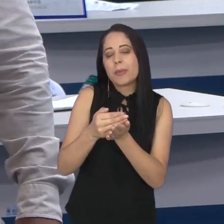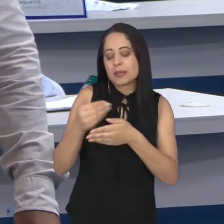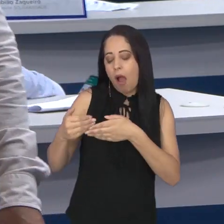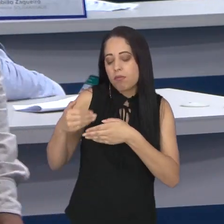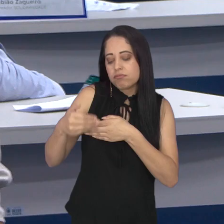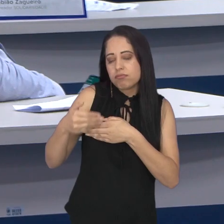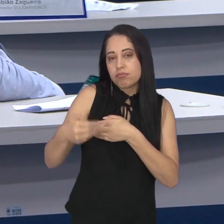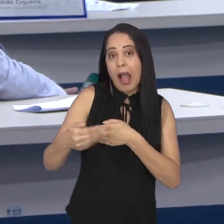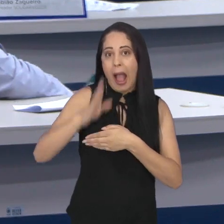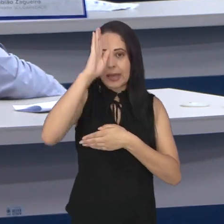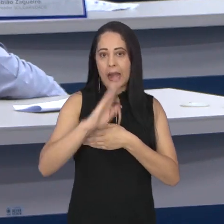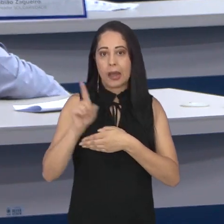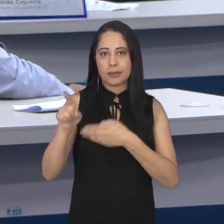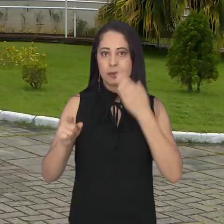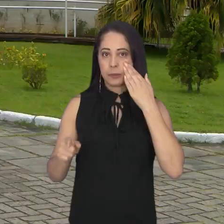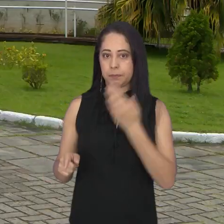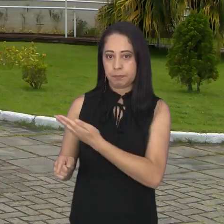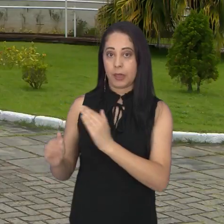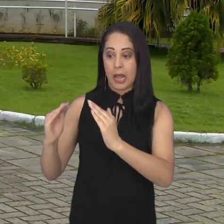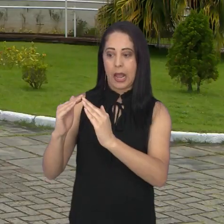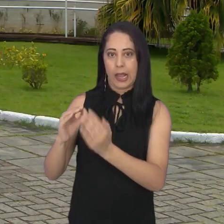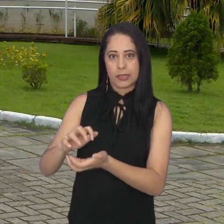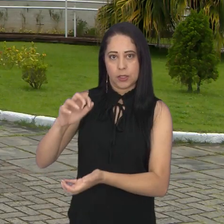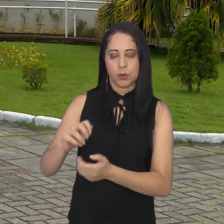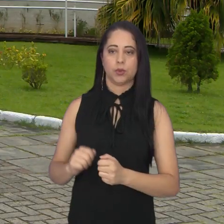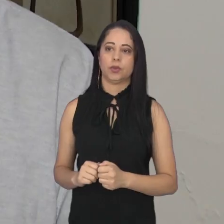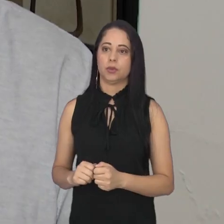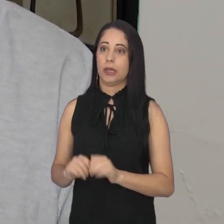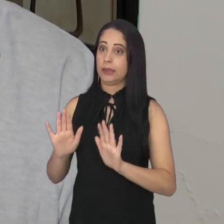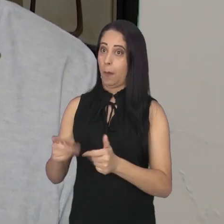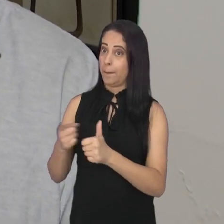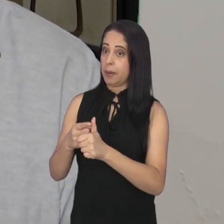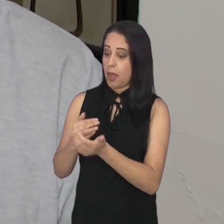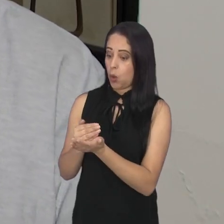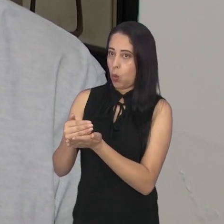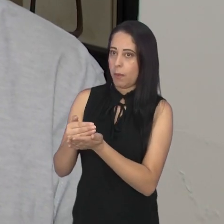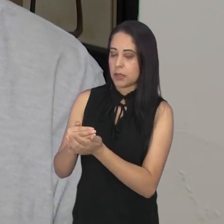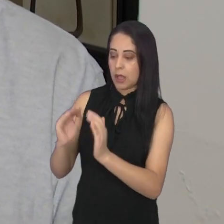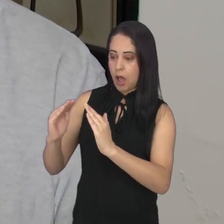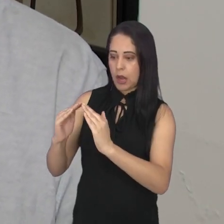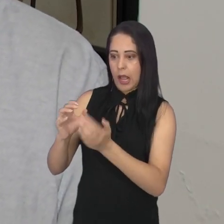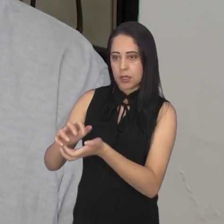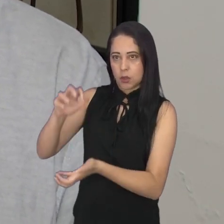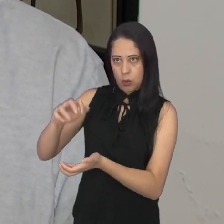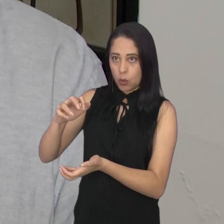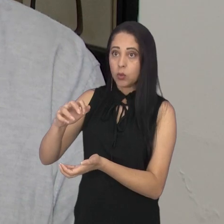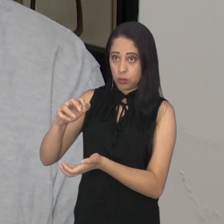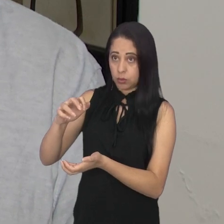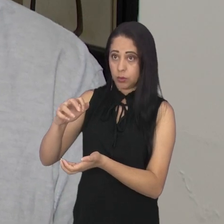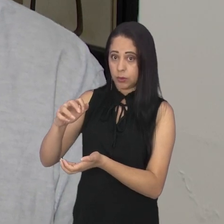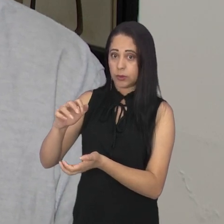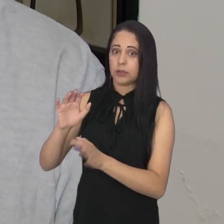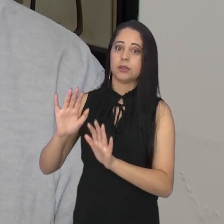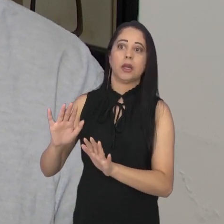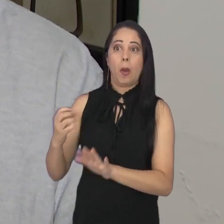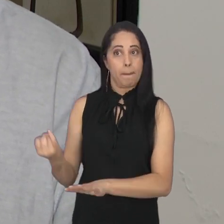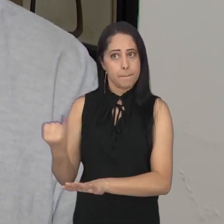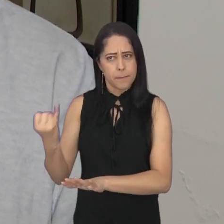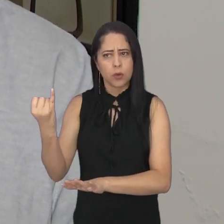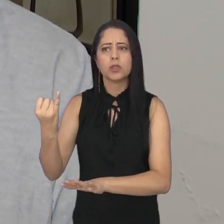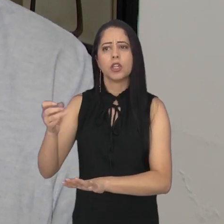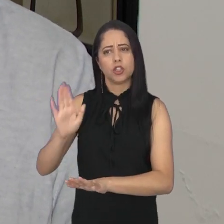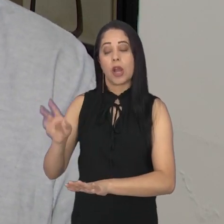ser implantado de forma gratuita na casa do idoso. Início dentro da casa do idoso, que é o público-alvo, né?